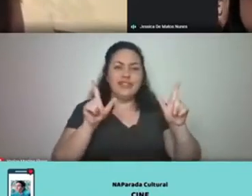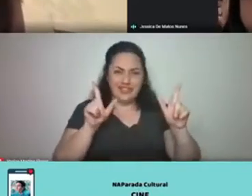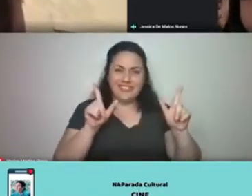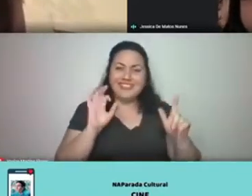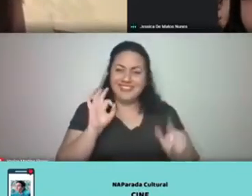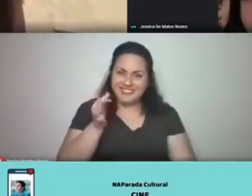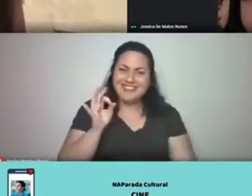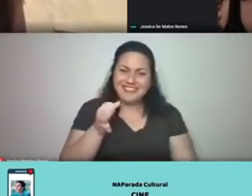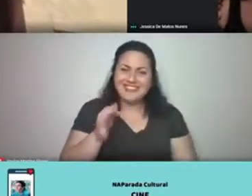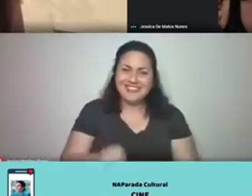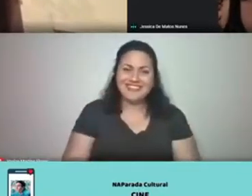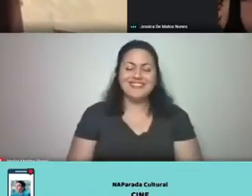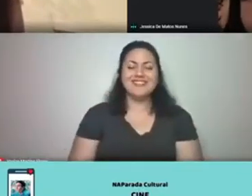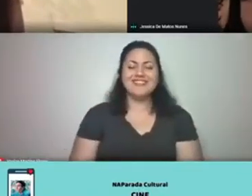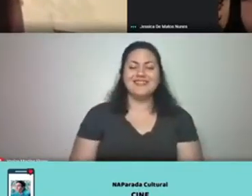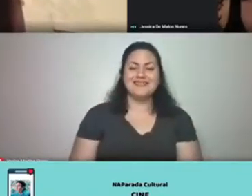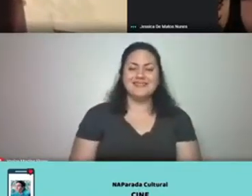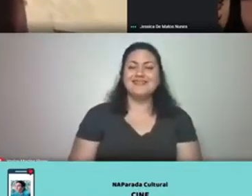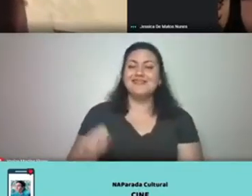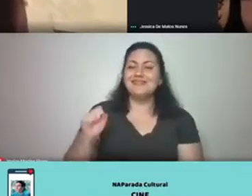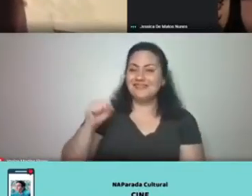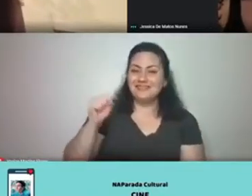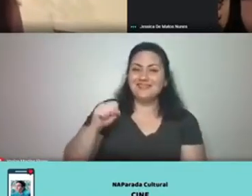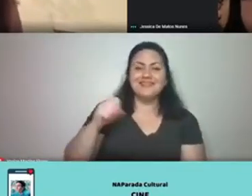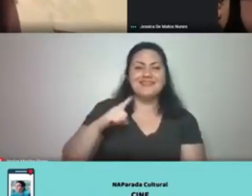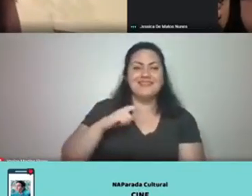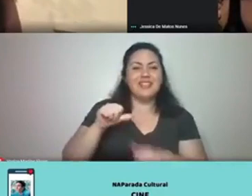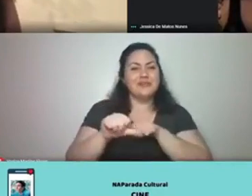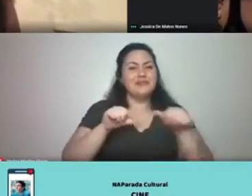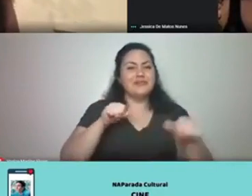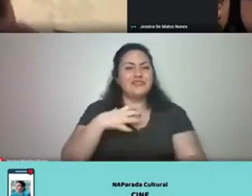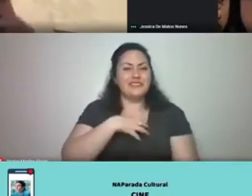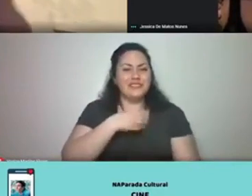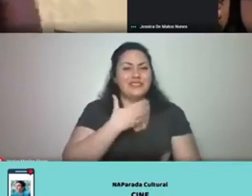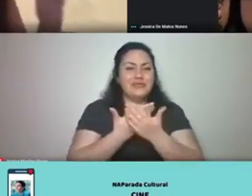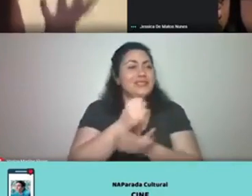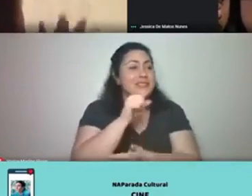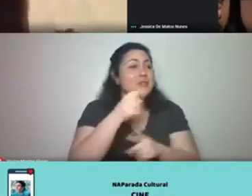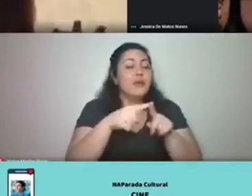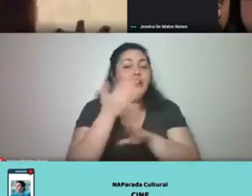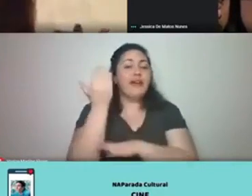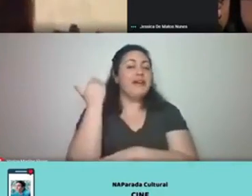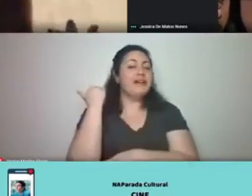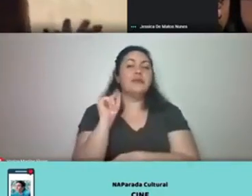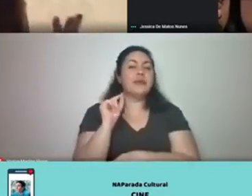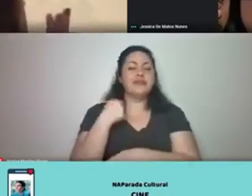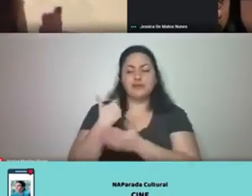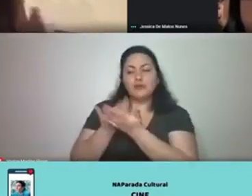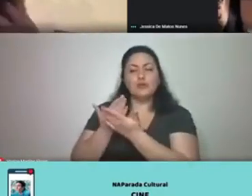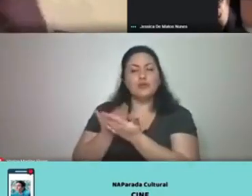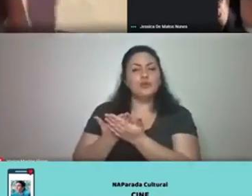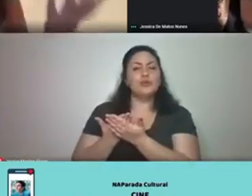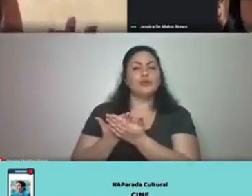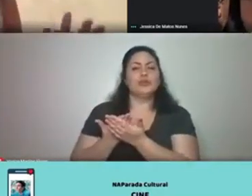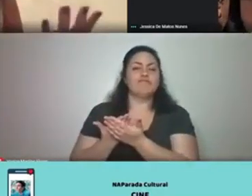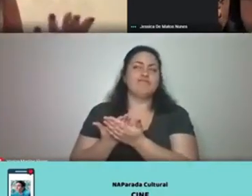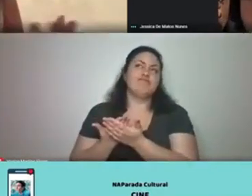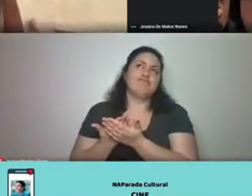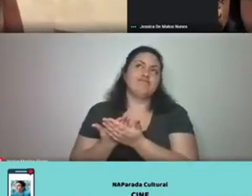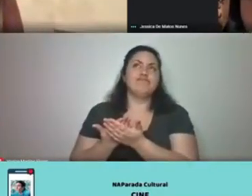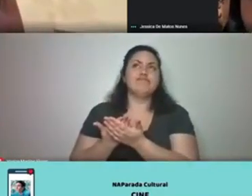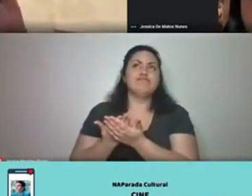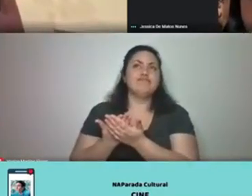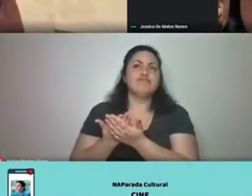aprendi a E estudar, né? exato, exatamente, porque bom, antes a gente estudava talvez um dia